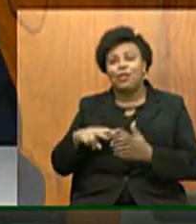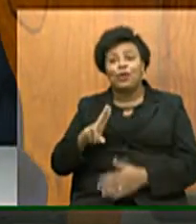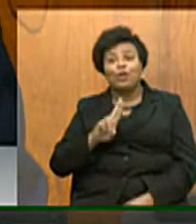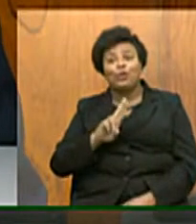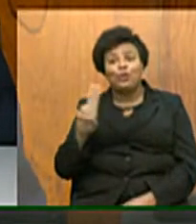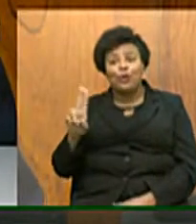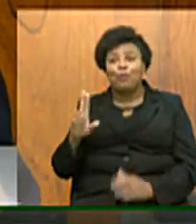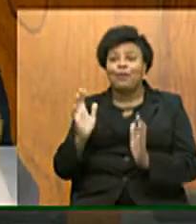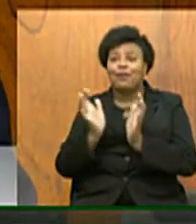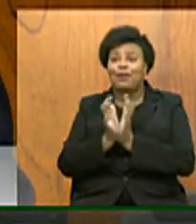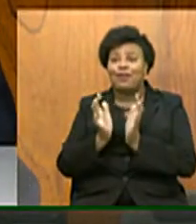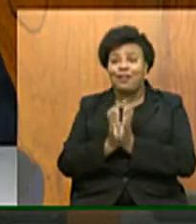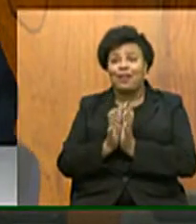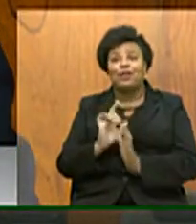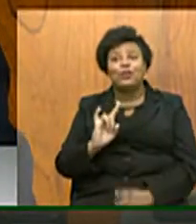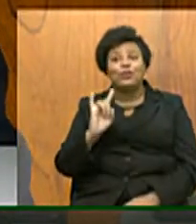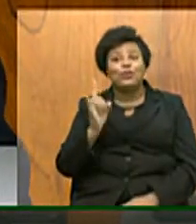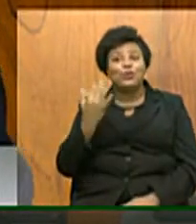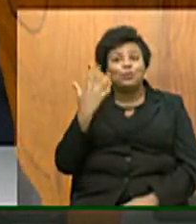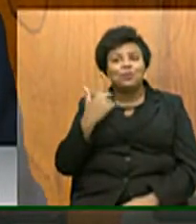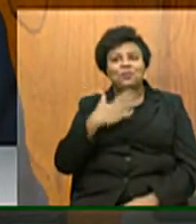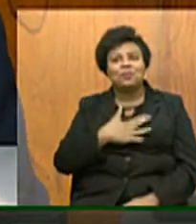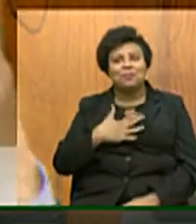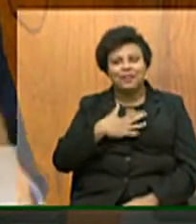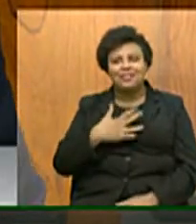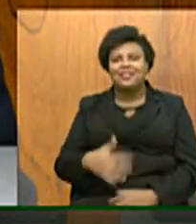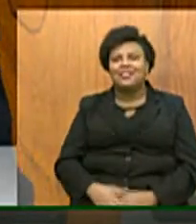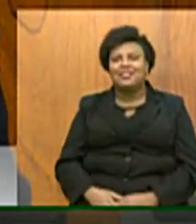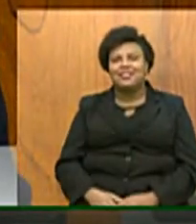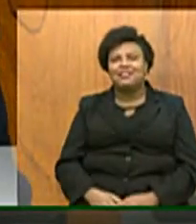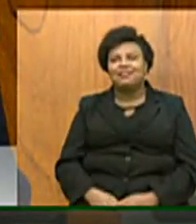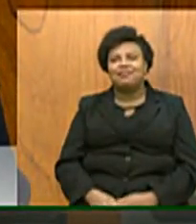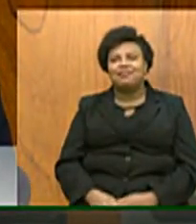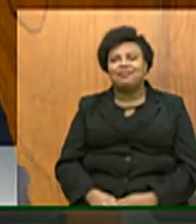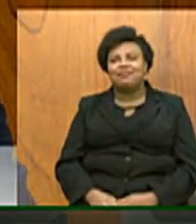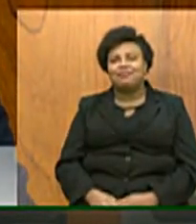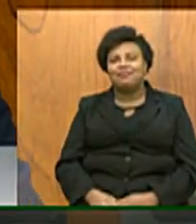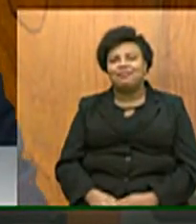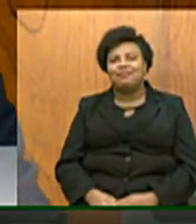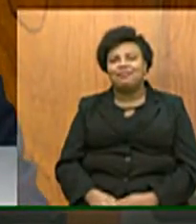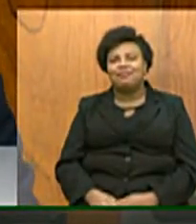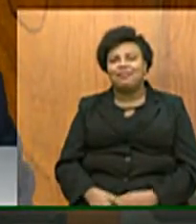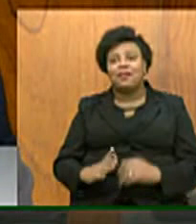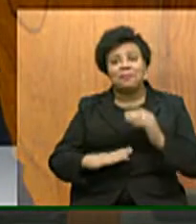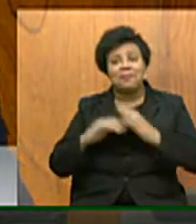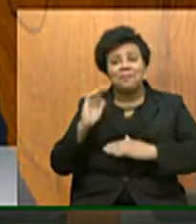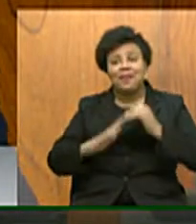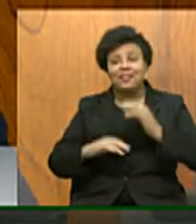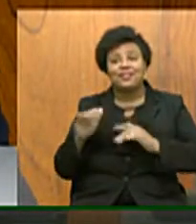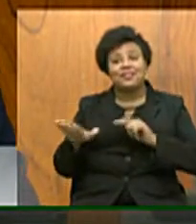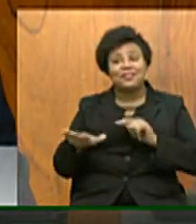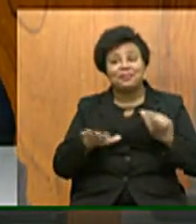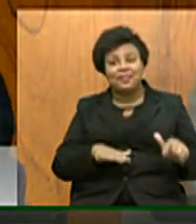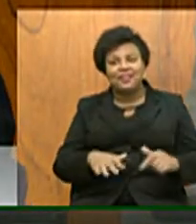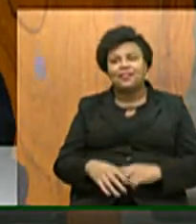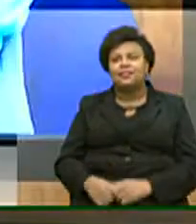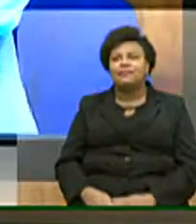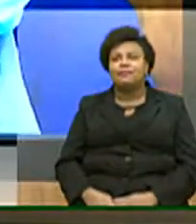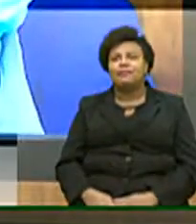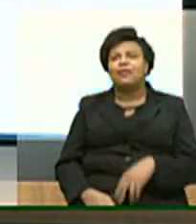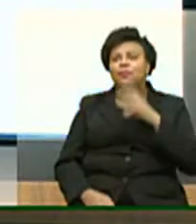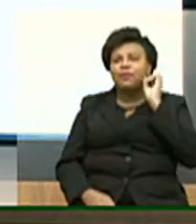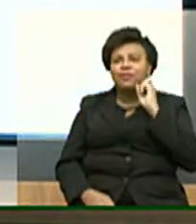dos colegas nos últimos dias, assim, com muito prazer. Então, é um exercício semanal. Estou ouvindo agora, senhor